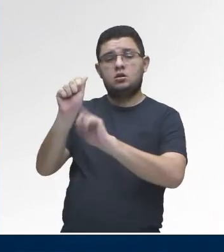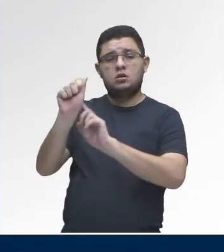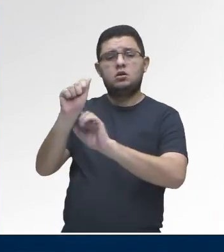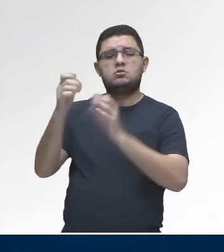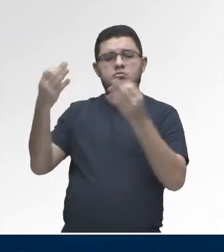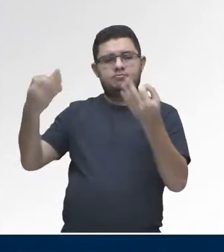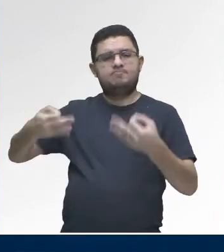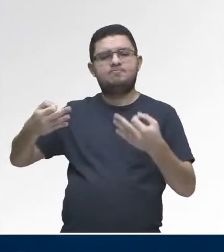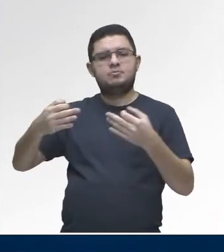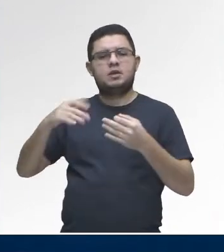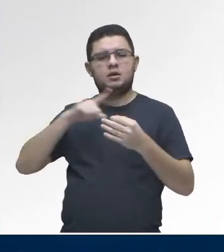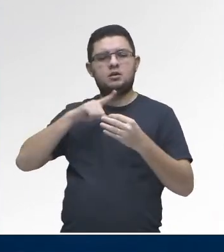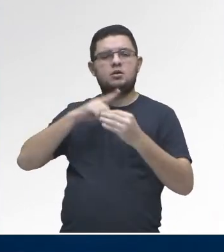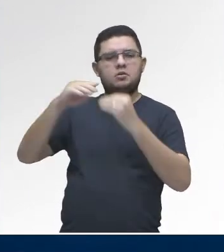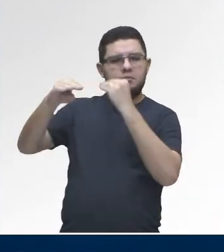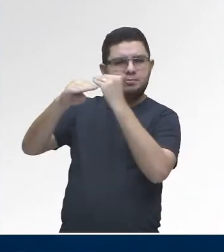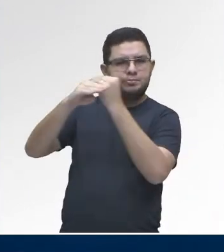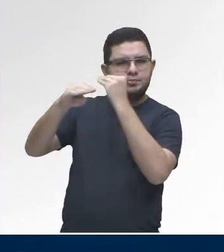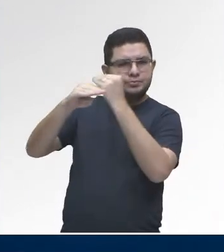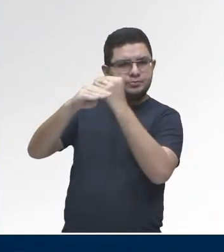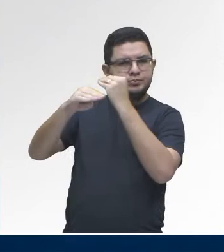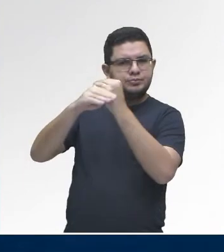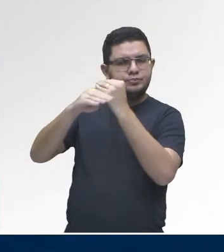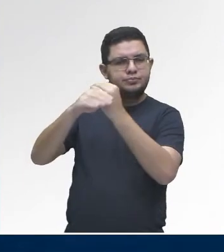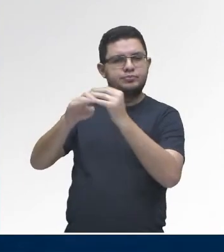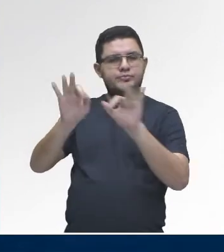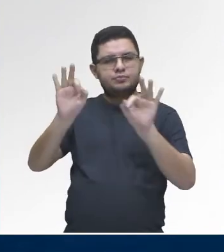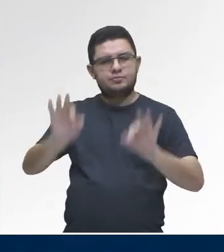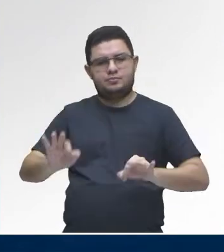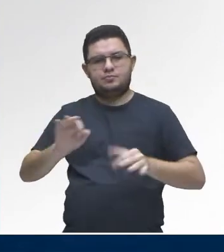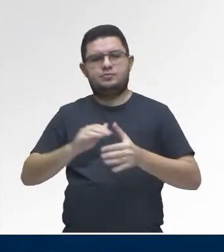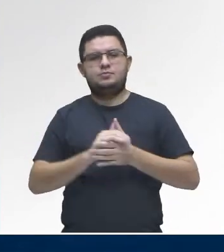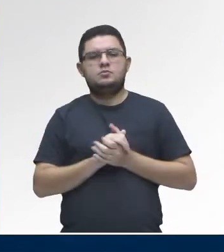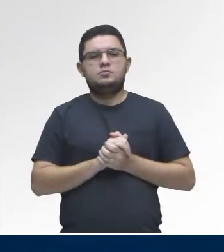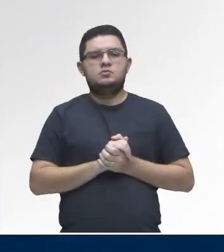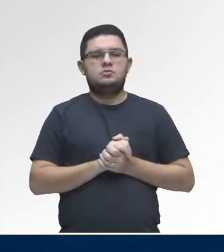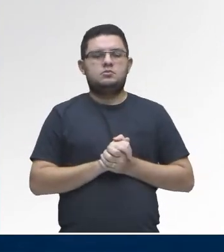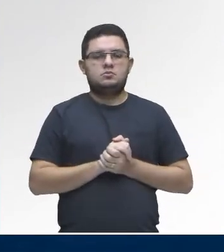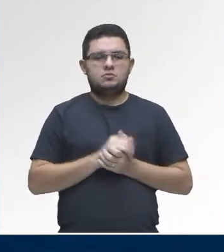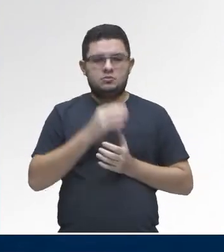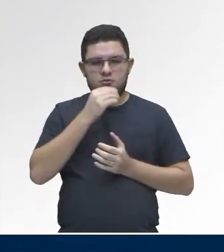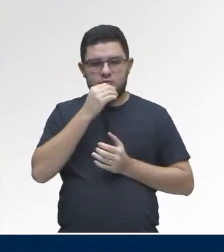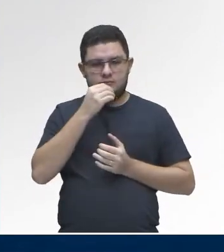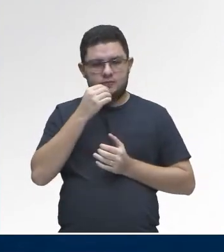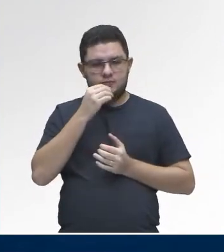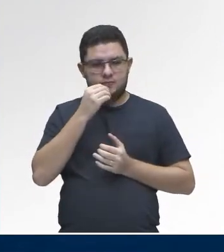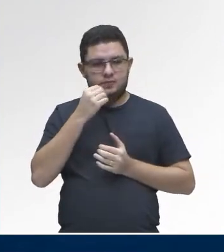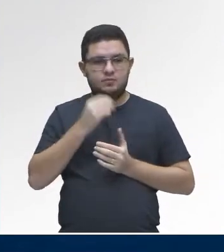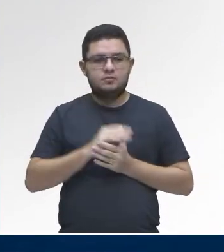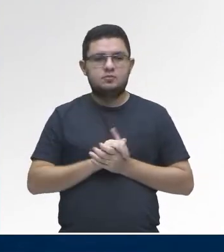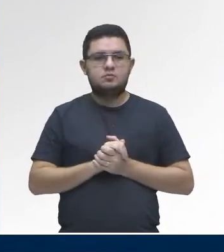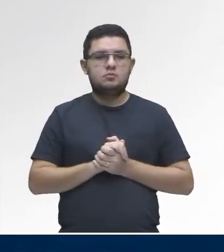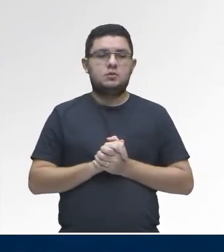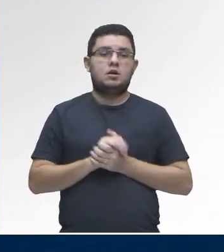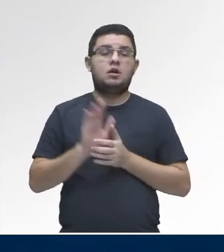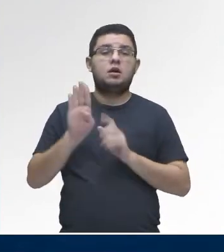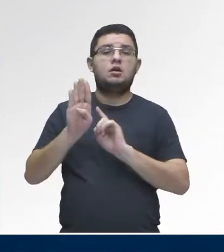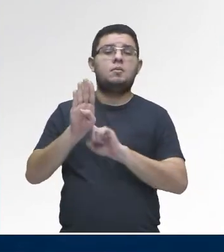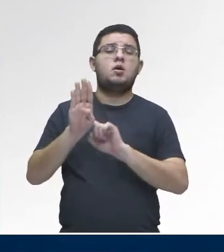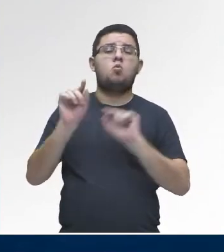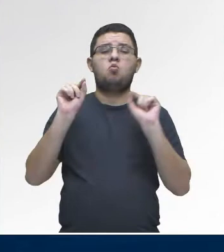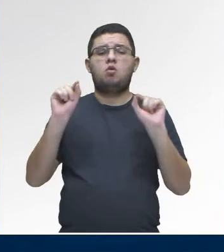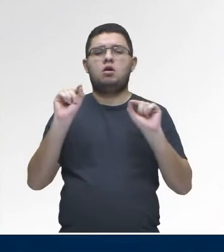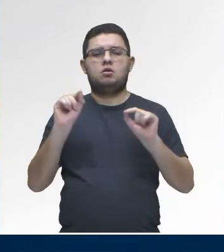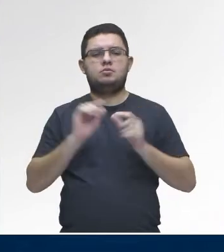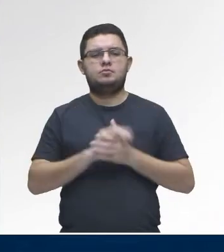temos aqui. Então, essa letra A está certa, a gente pode ter esse resultado. E na letra B, a gente tem aqui uma